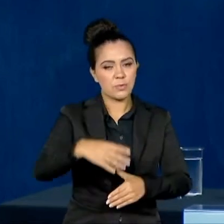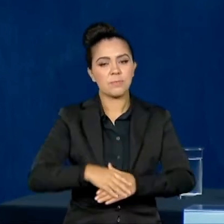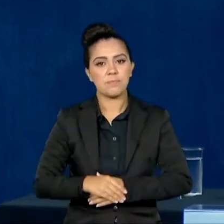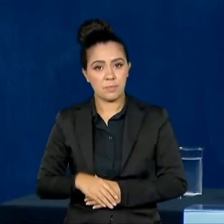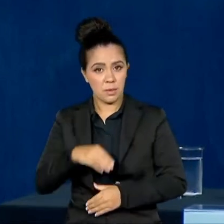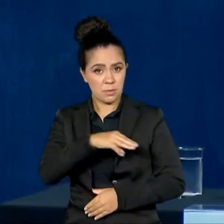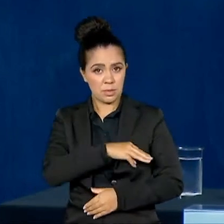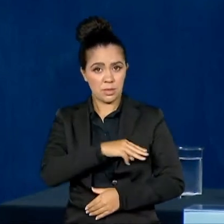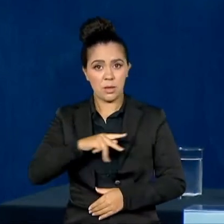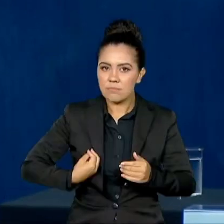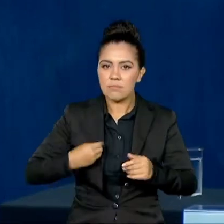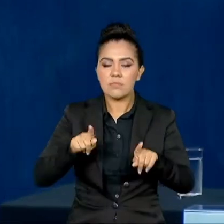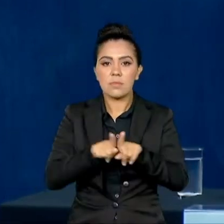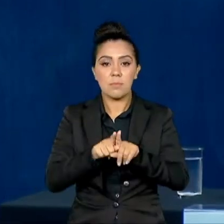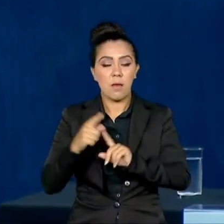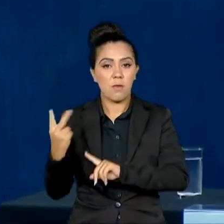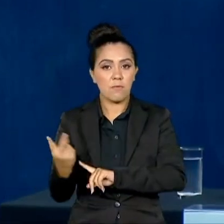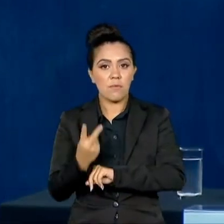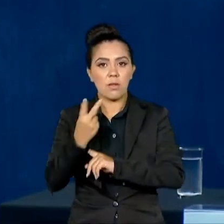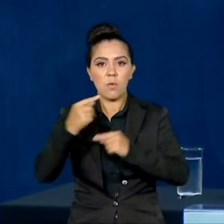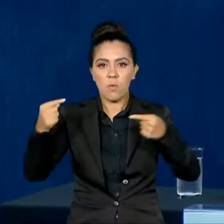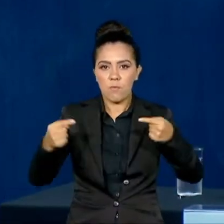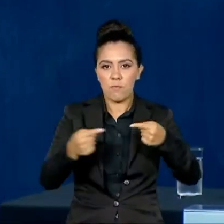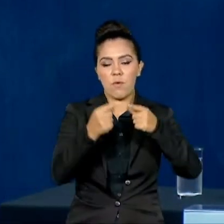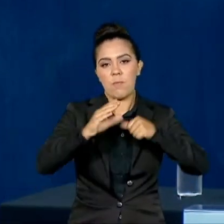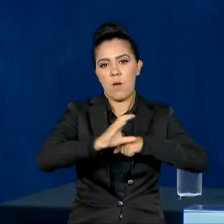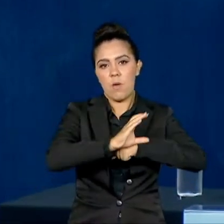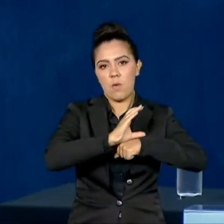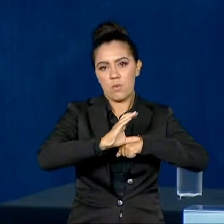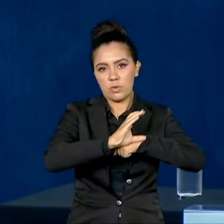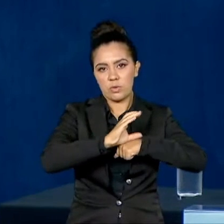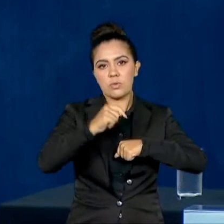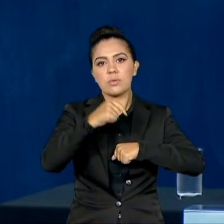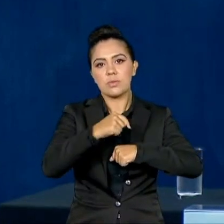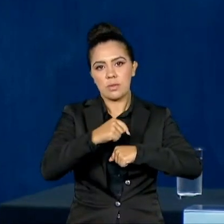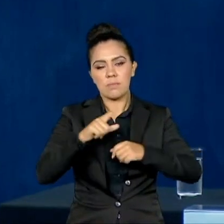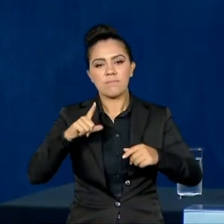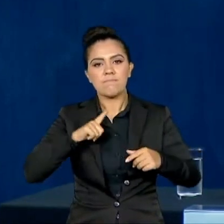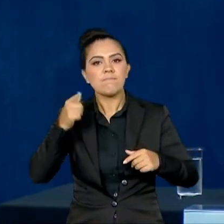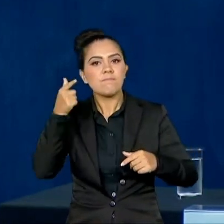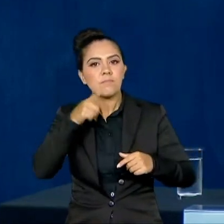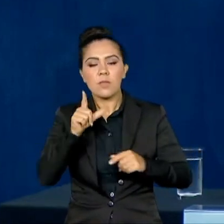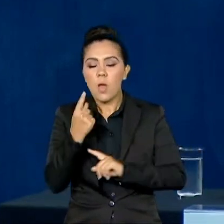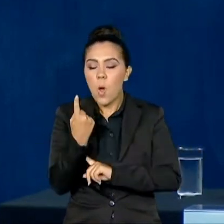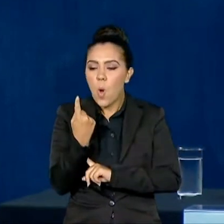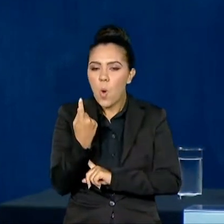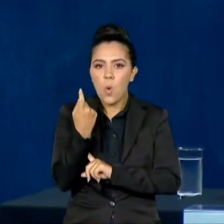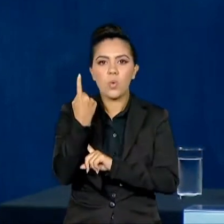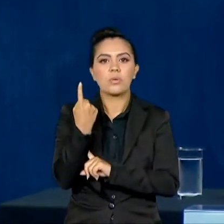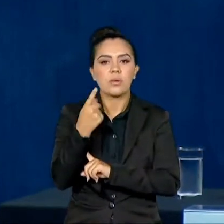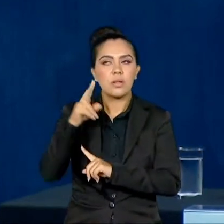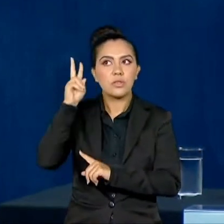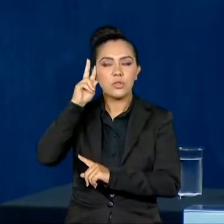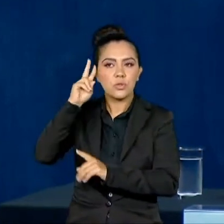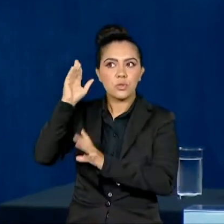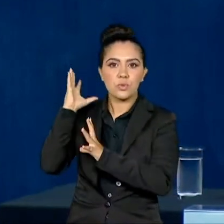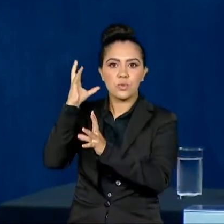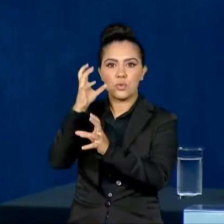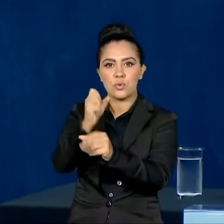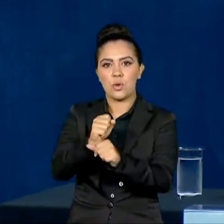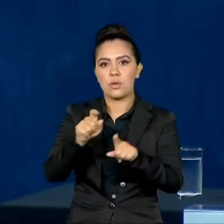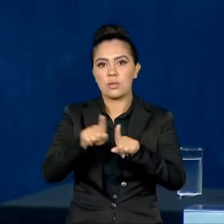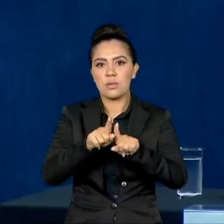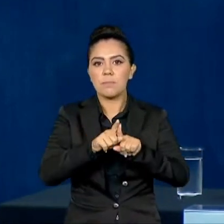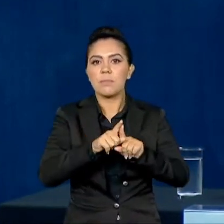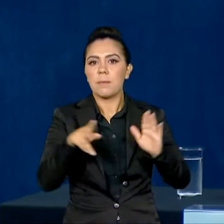momento crucial na cronologia institucionais que inspiraram a sua concepção única na história e no direito